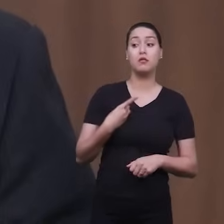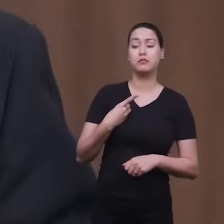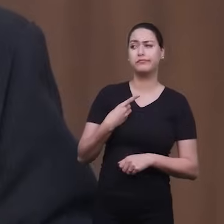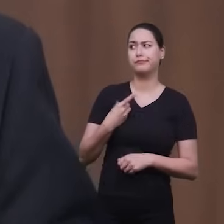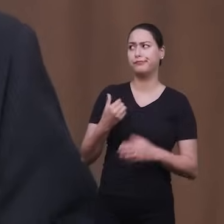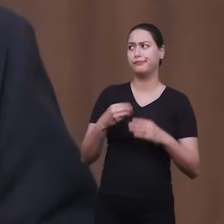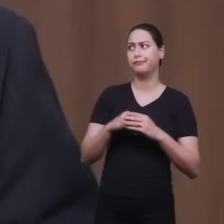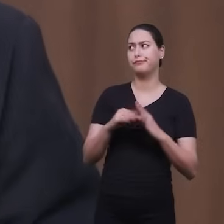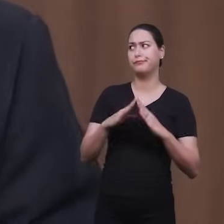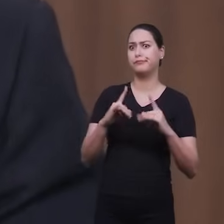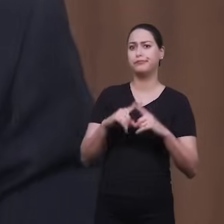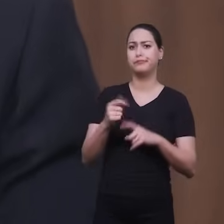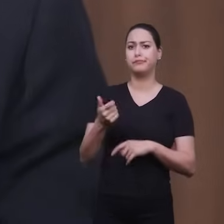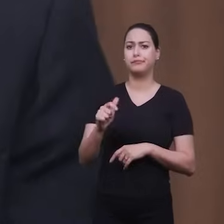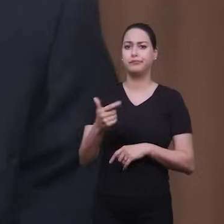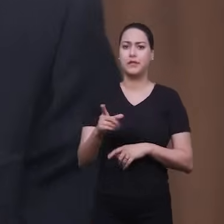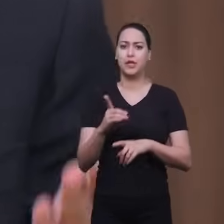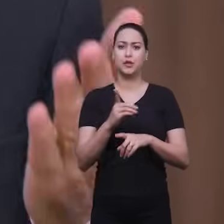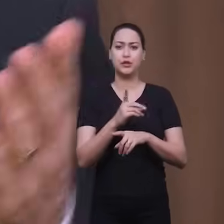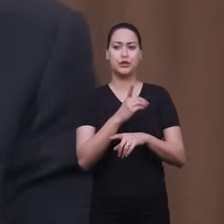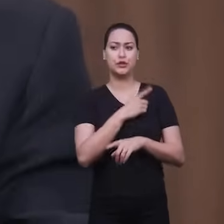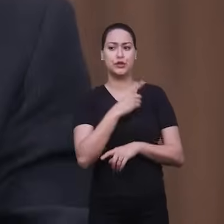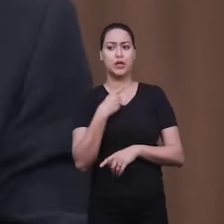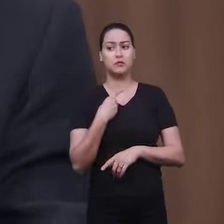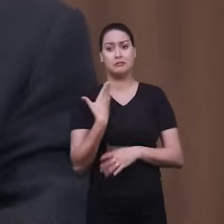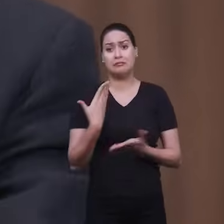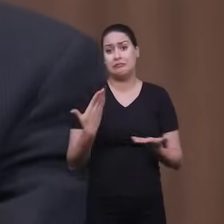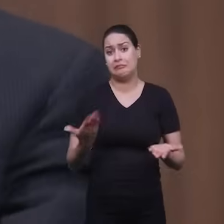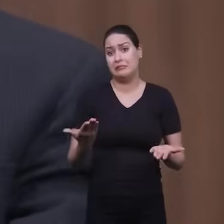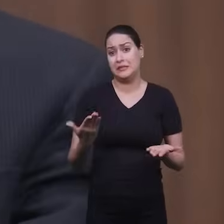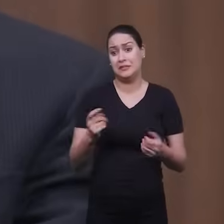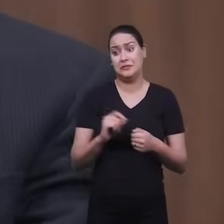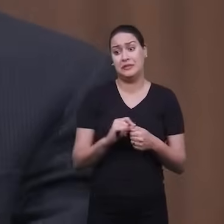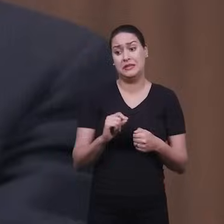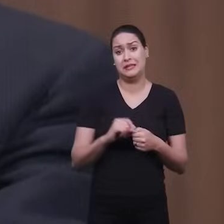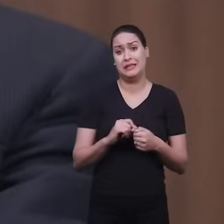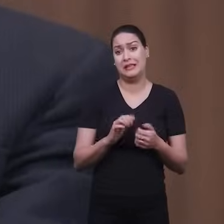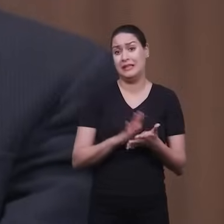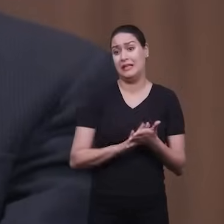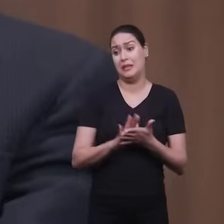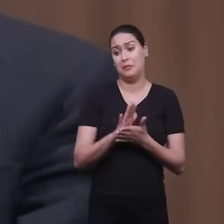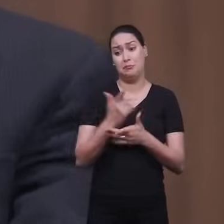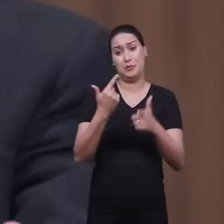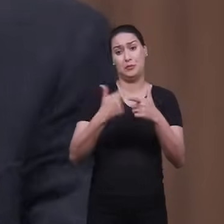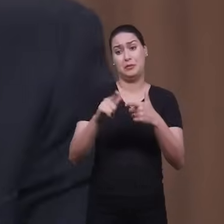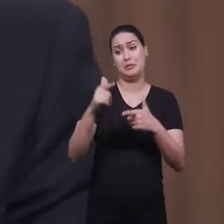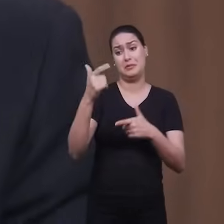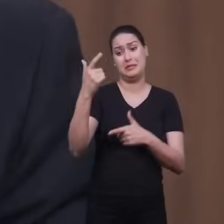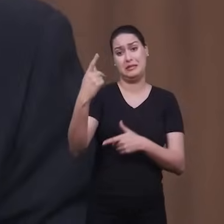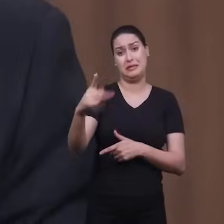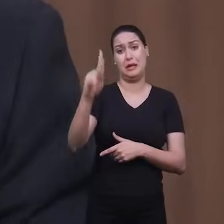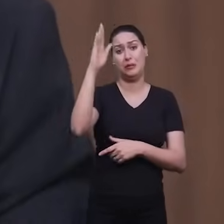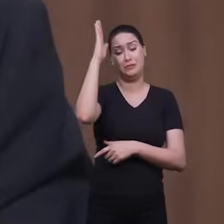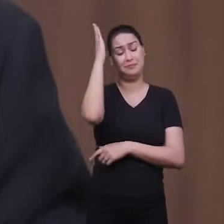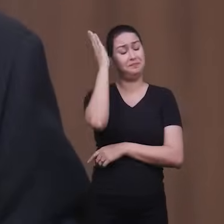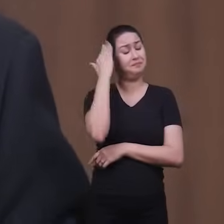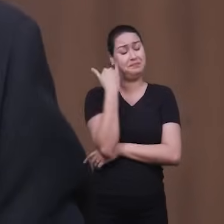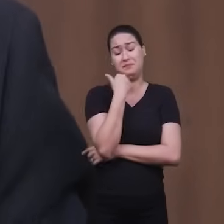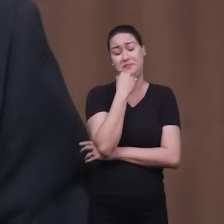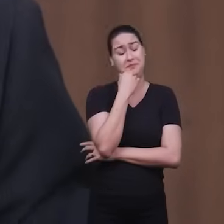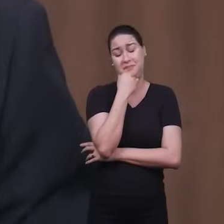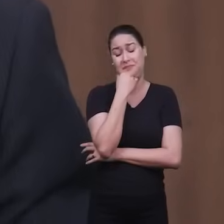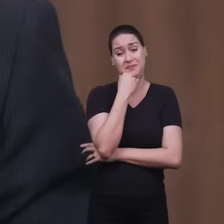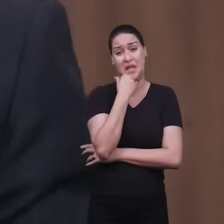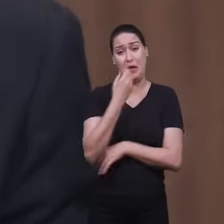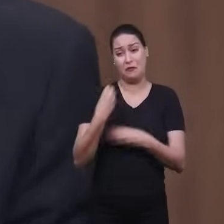não na minha igreja não tem diáconos eu posso fazer por você eu posso fazer nada arruma o seu para mim meu amigo que eu